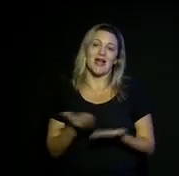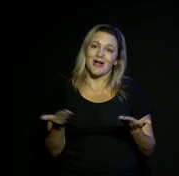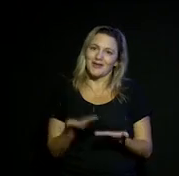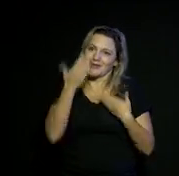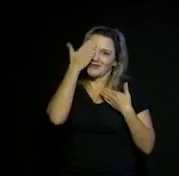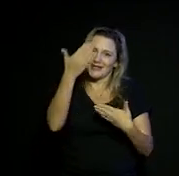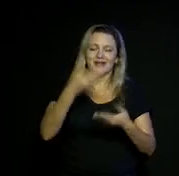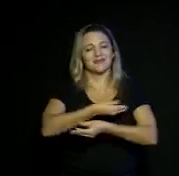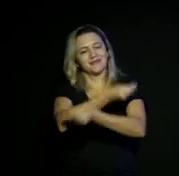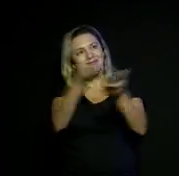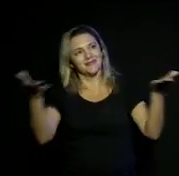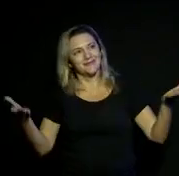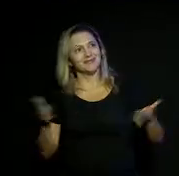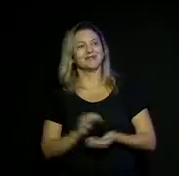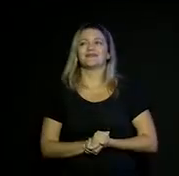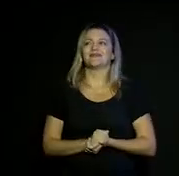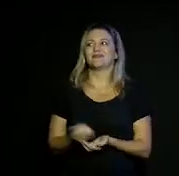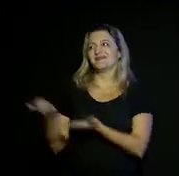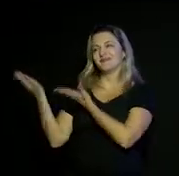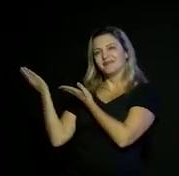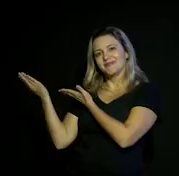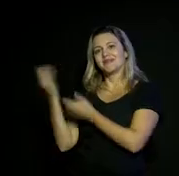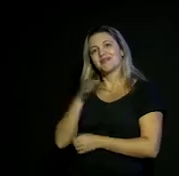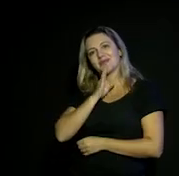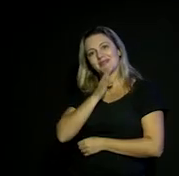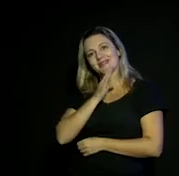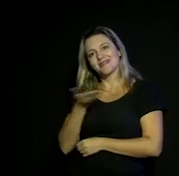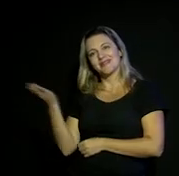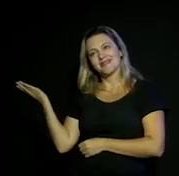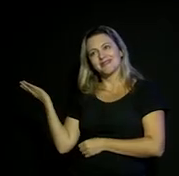vocês a oferta para que conheçam Nova Acrópole.